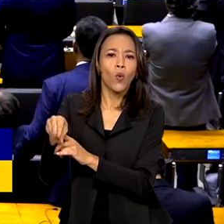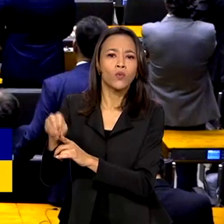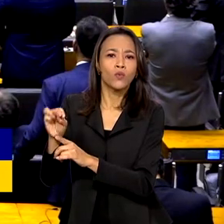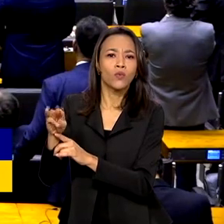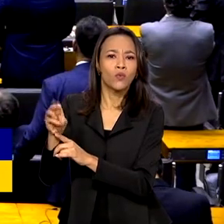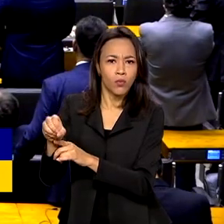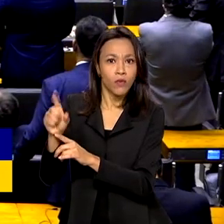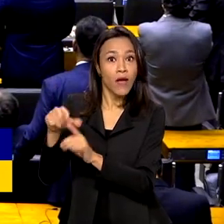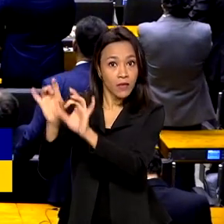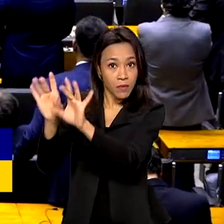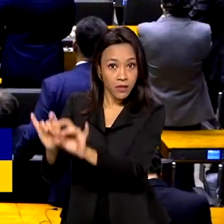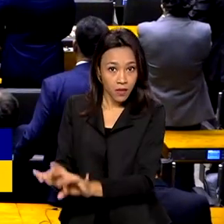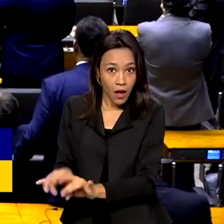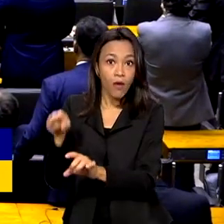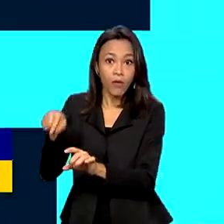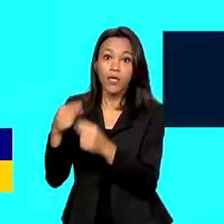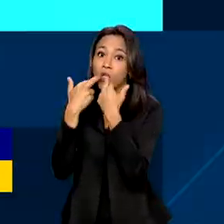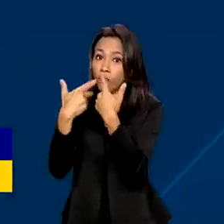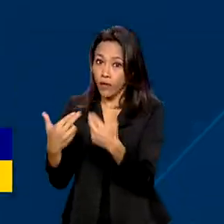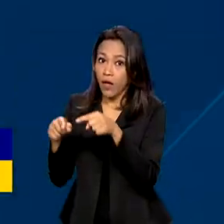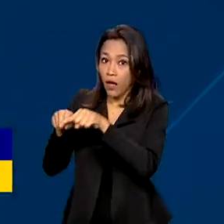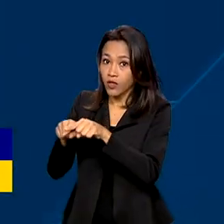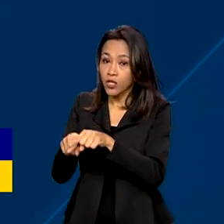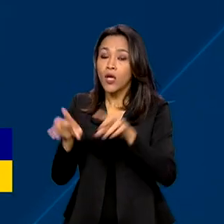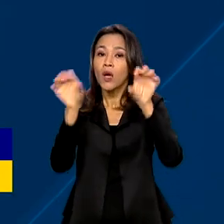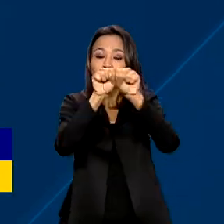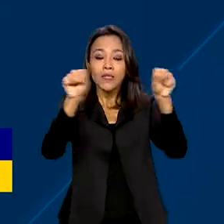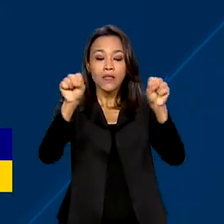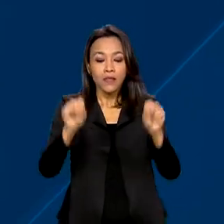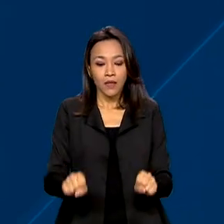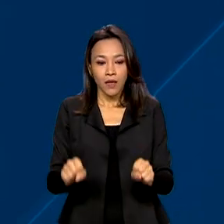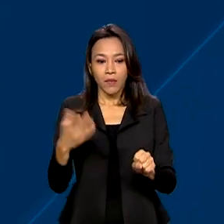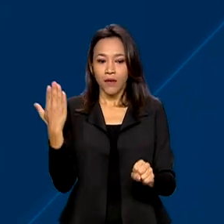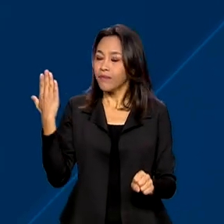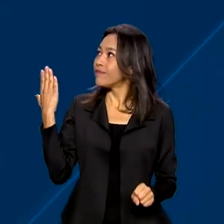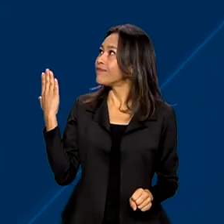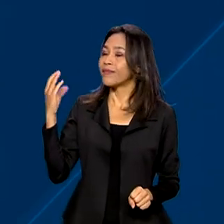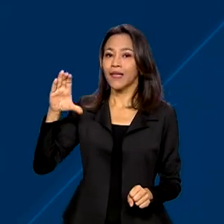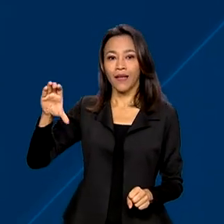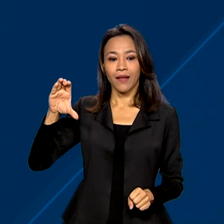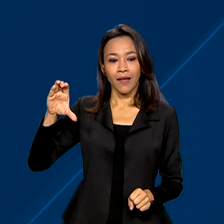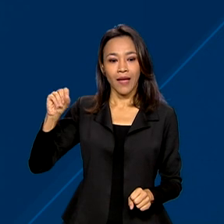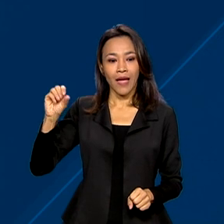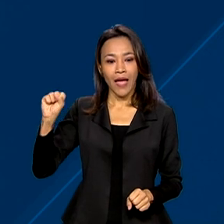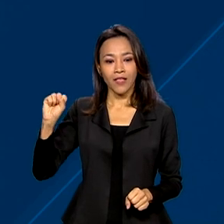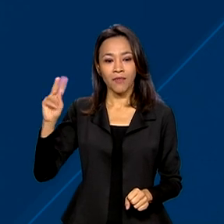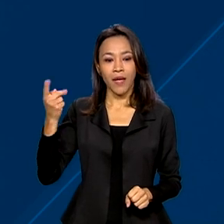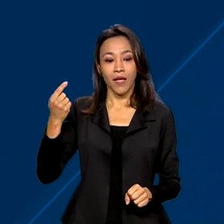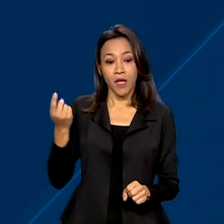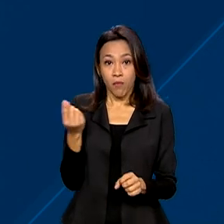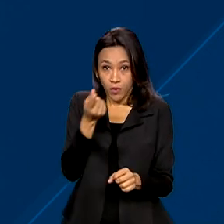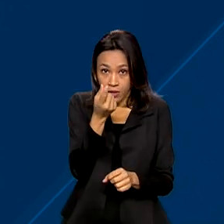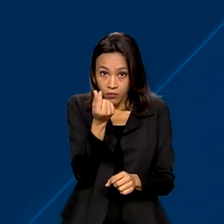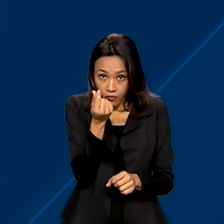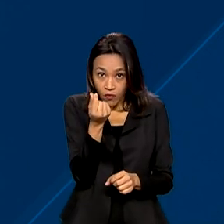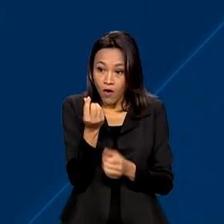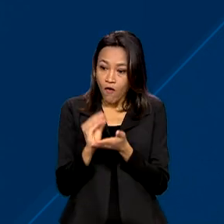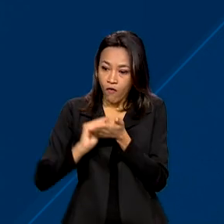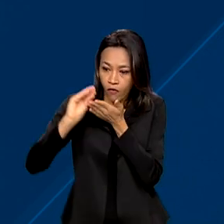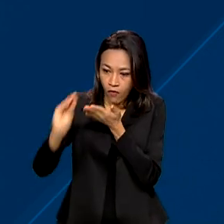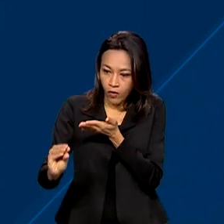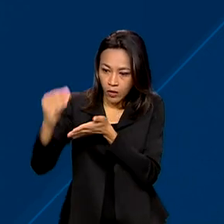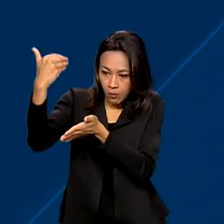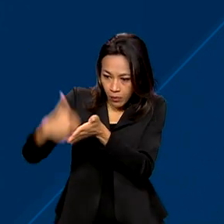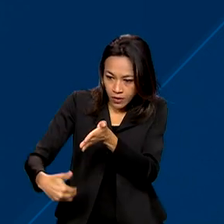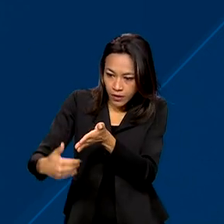especial de tributação e uma inovação um sistema de cashback ou seja uma devolução de uma porcentagem do